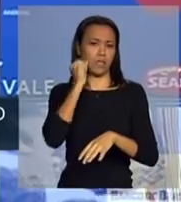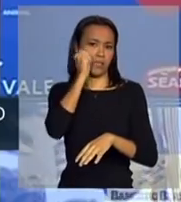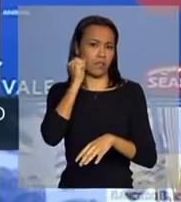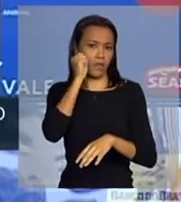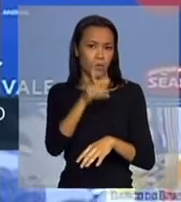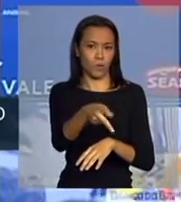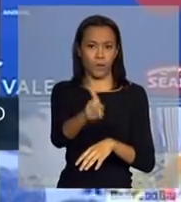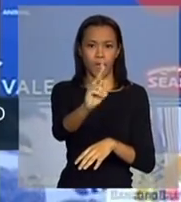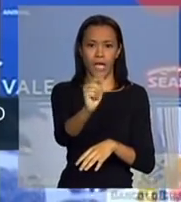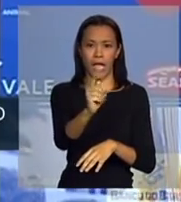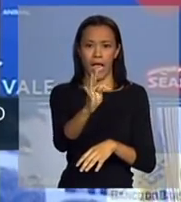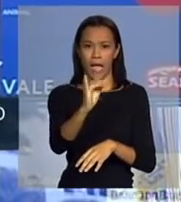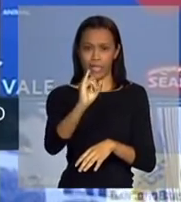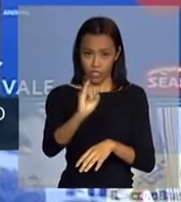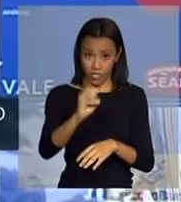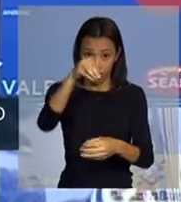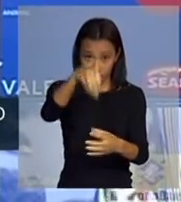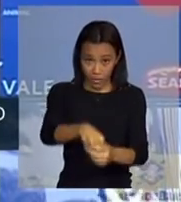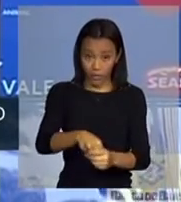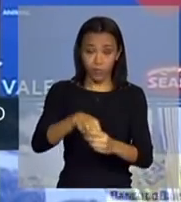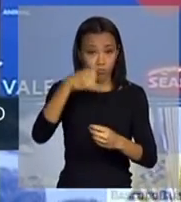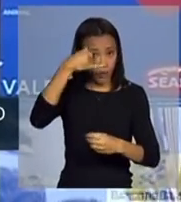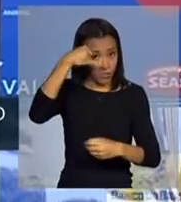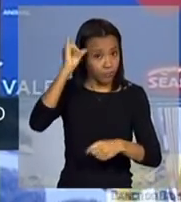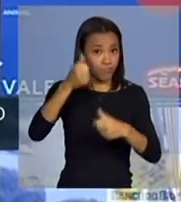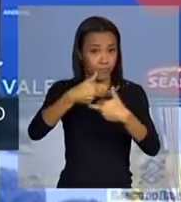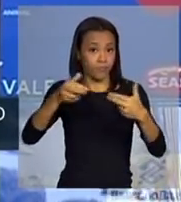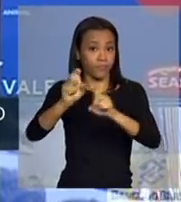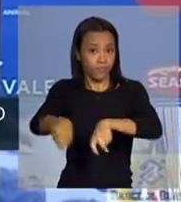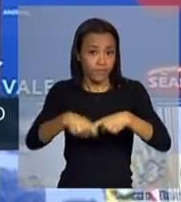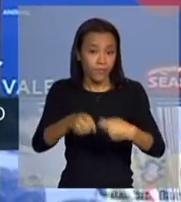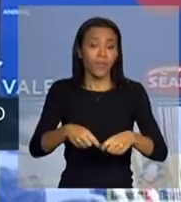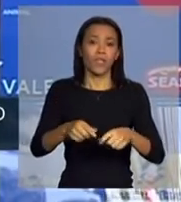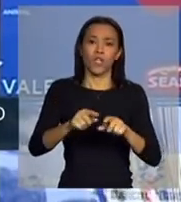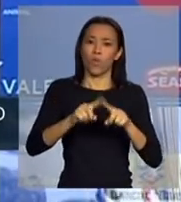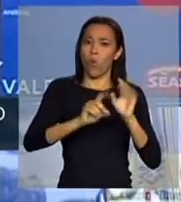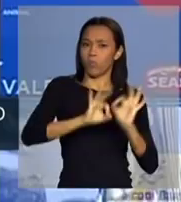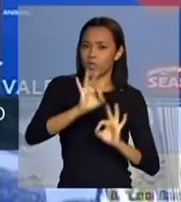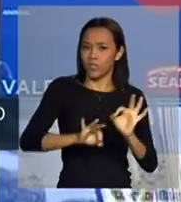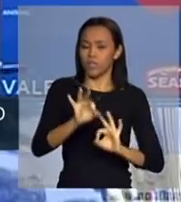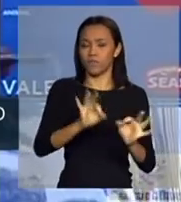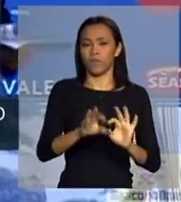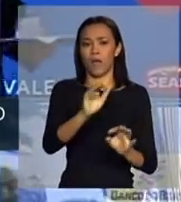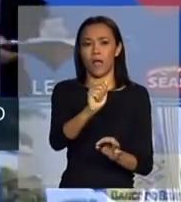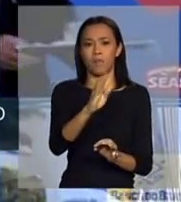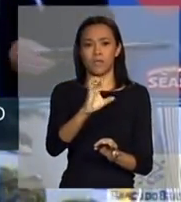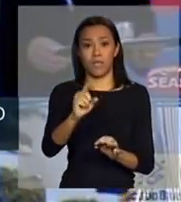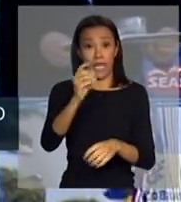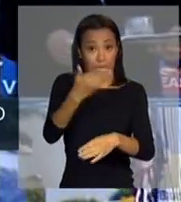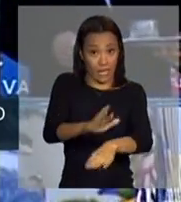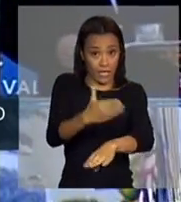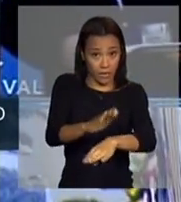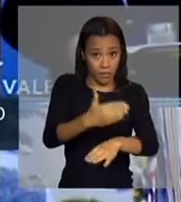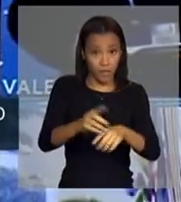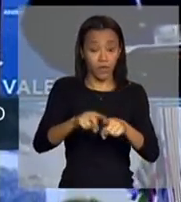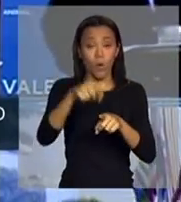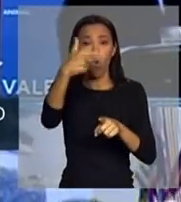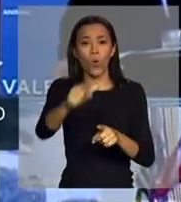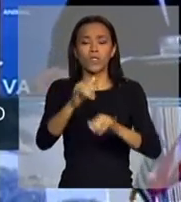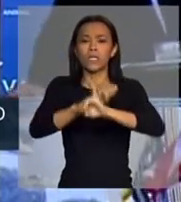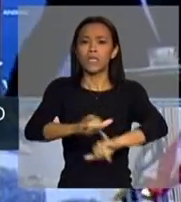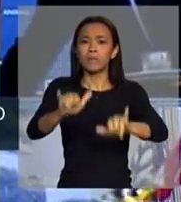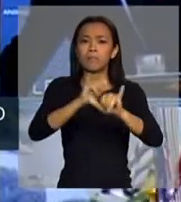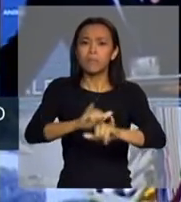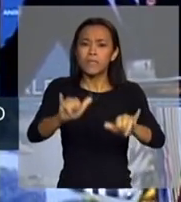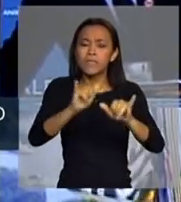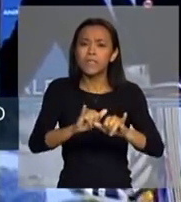da agropecuária brasileira, com iniciativas como o projeto ABC Capacitação, a campanha Zarpa Brasil, em